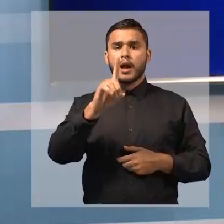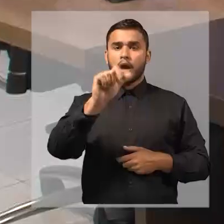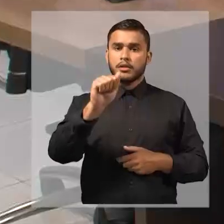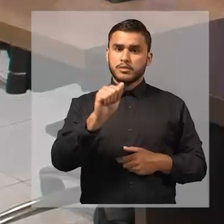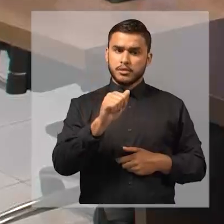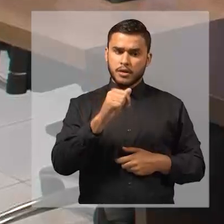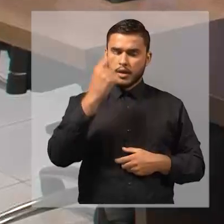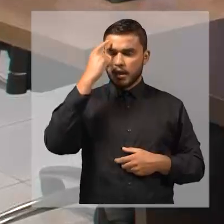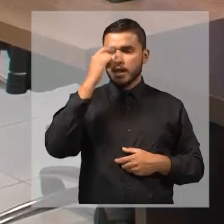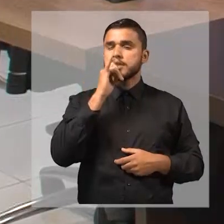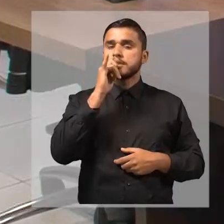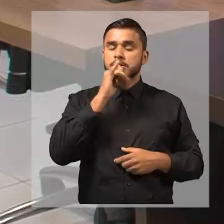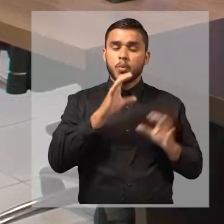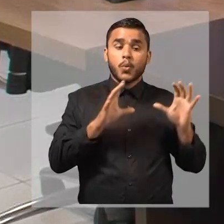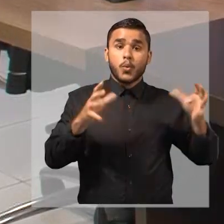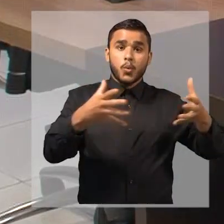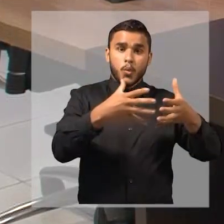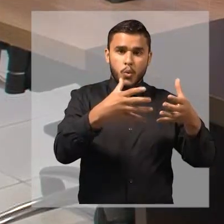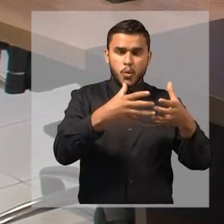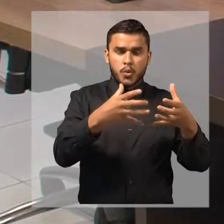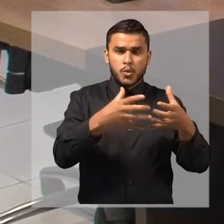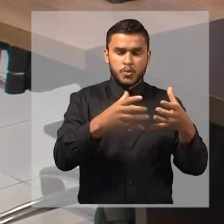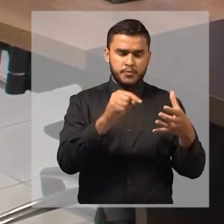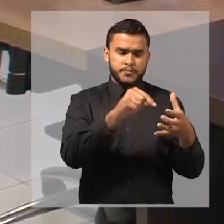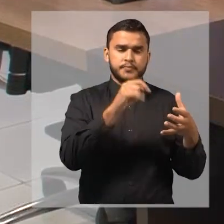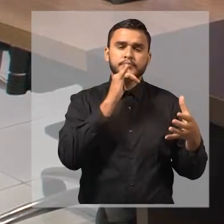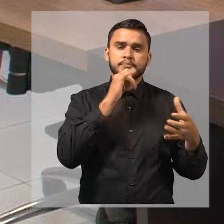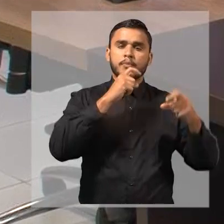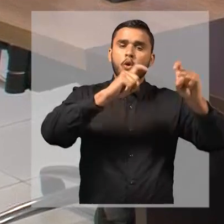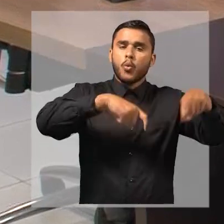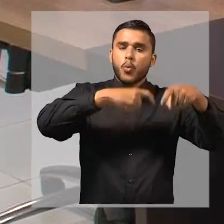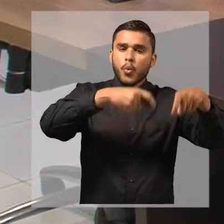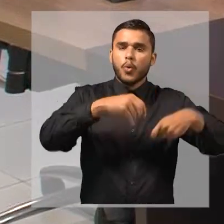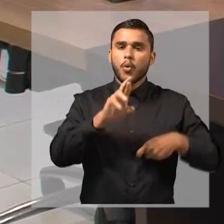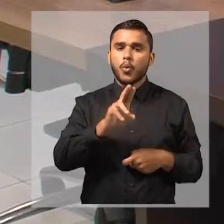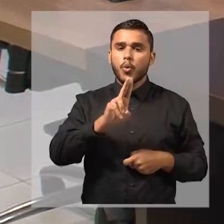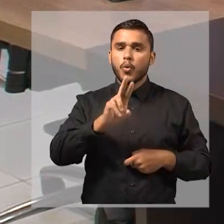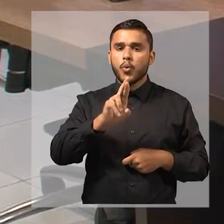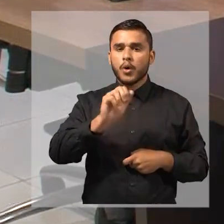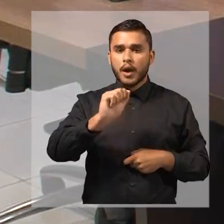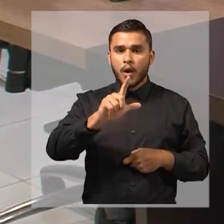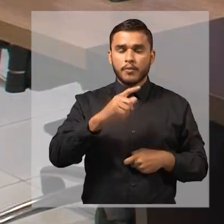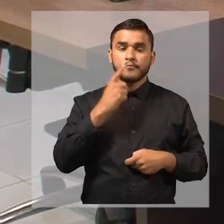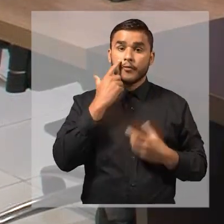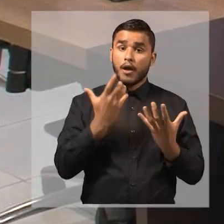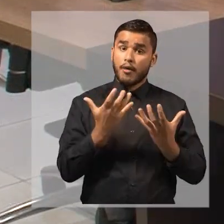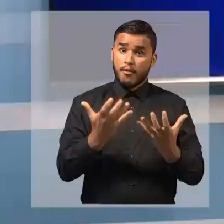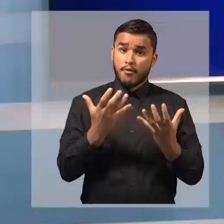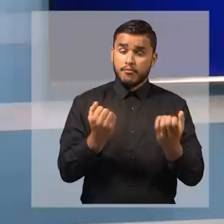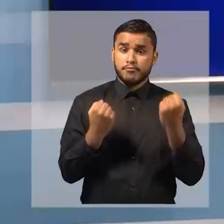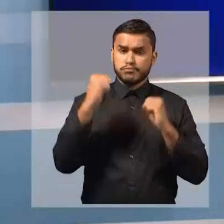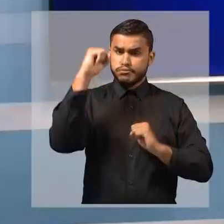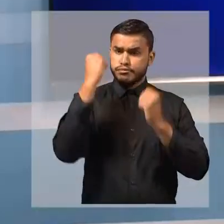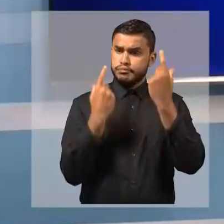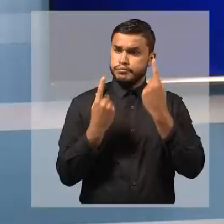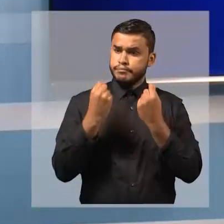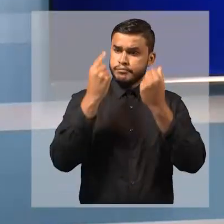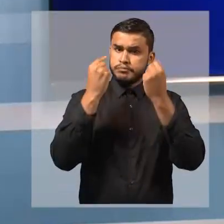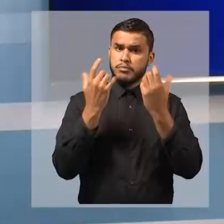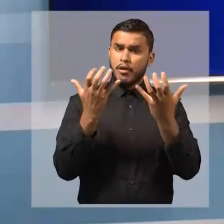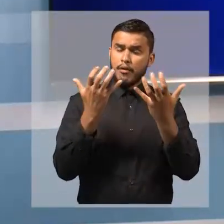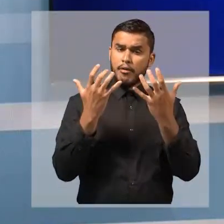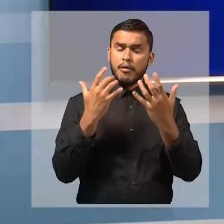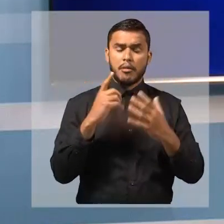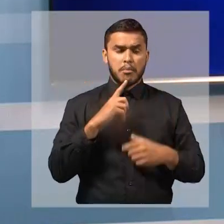bancada ruralista defende, por exemplo, incentivo para o agronegócio, não necessariamente o deputado do PR, lá que faz parte da